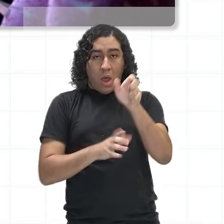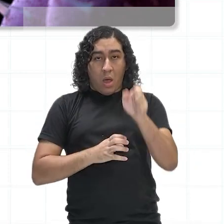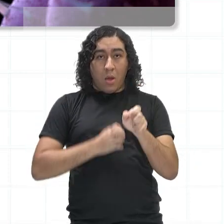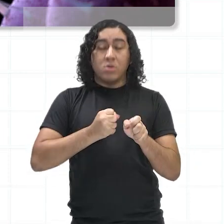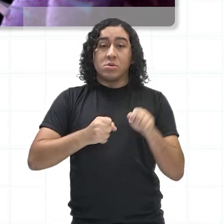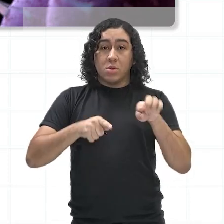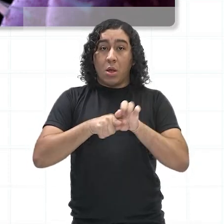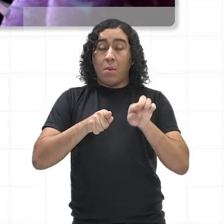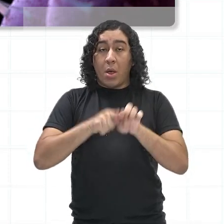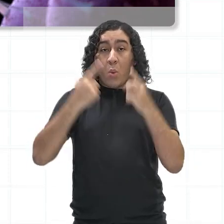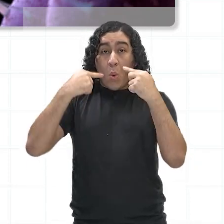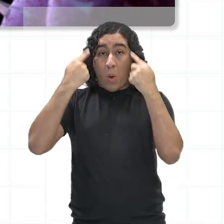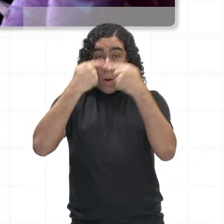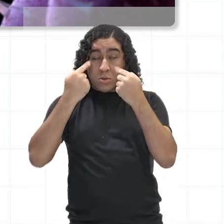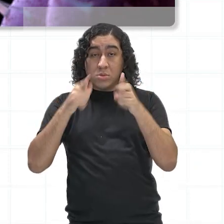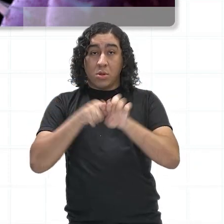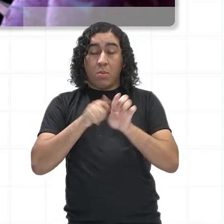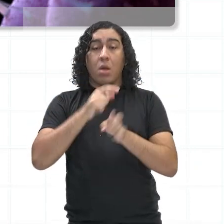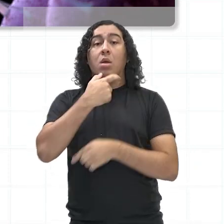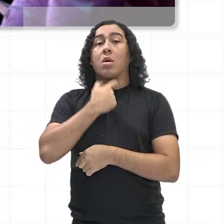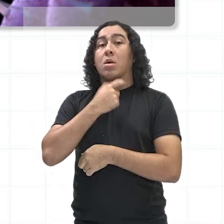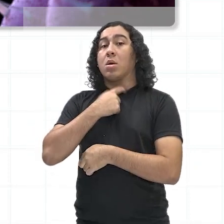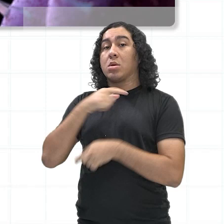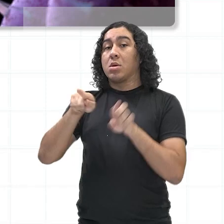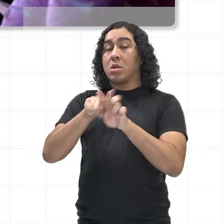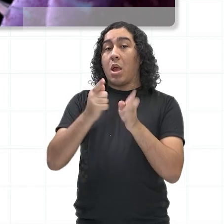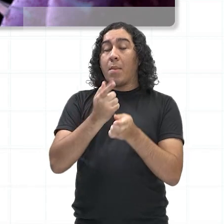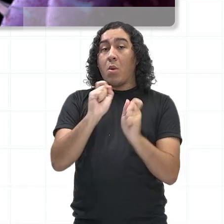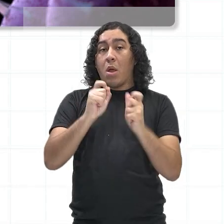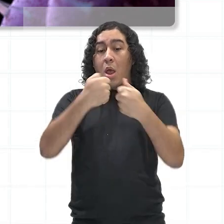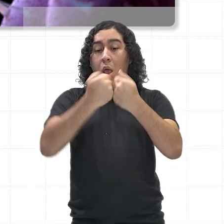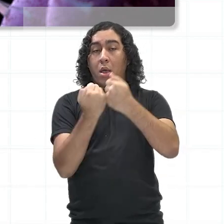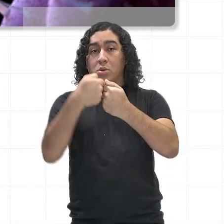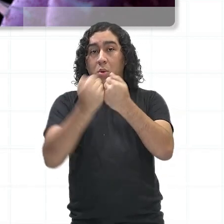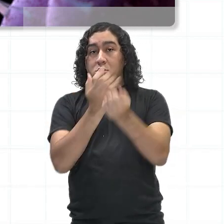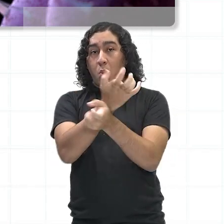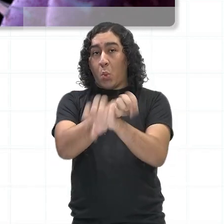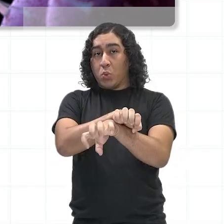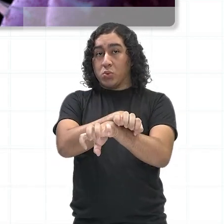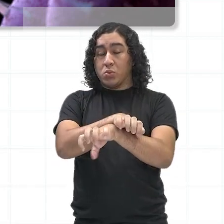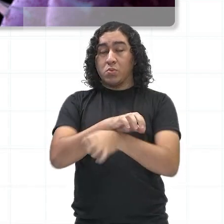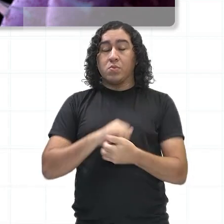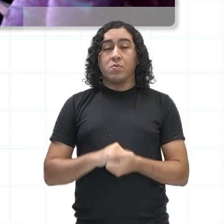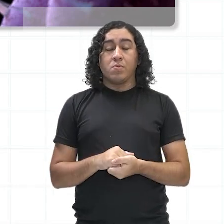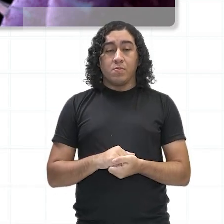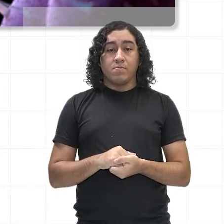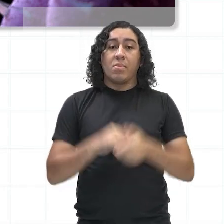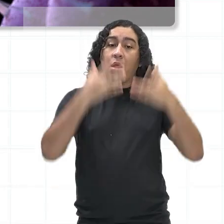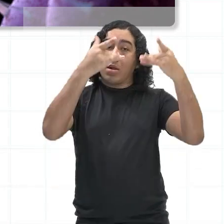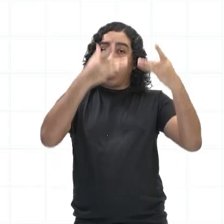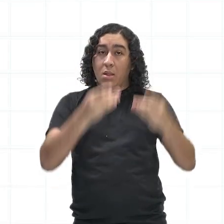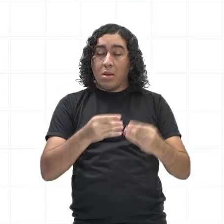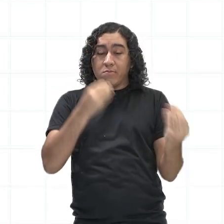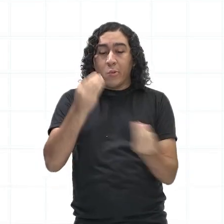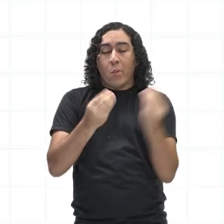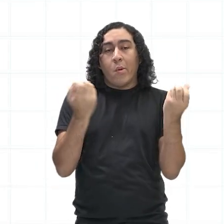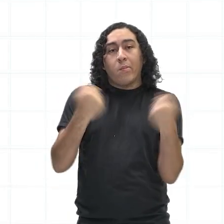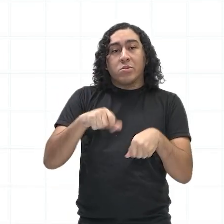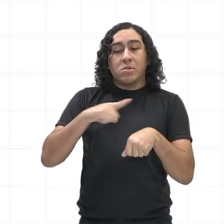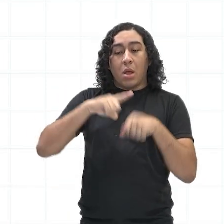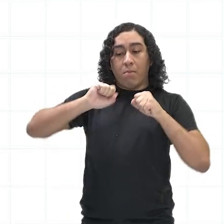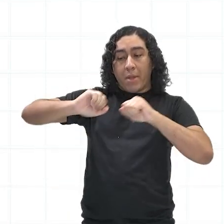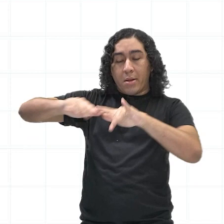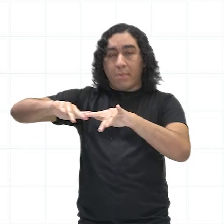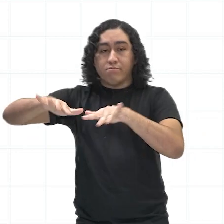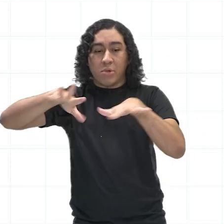a garganta e também as articulações. E aí vamos observar quais são as formas de contágio da